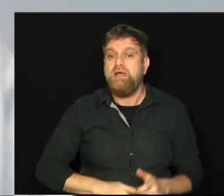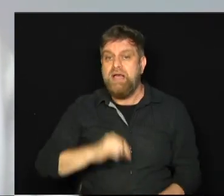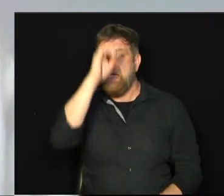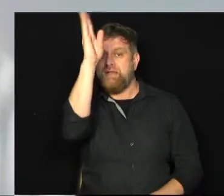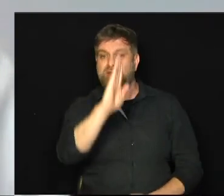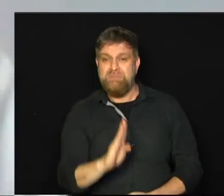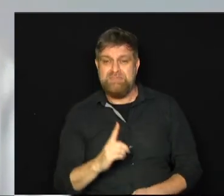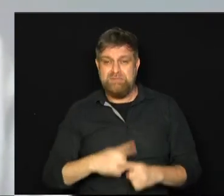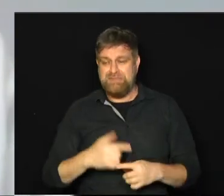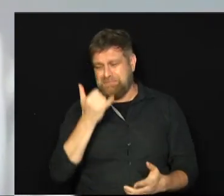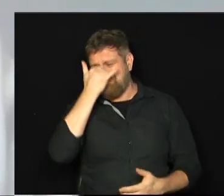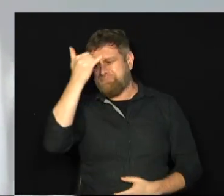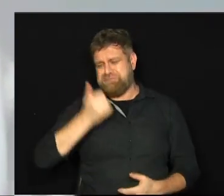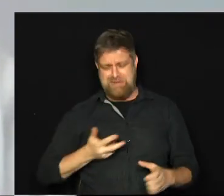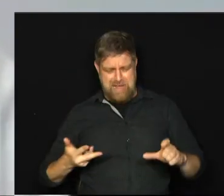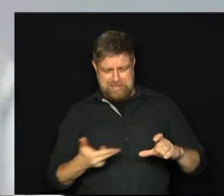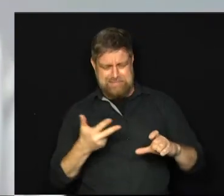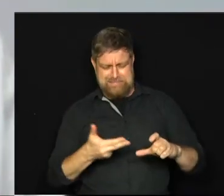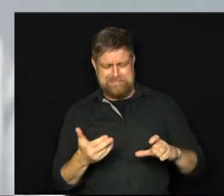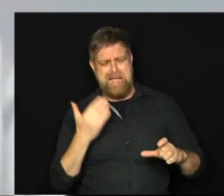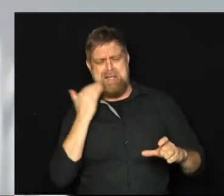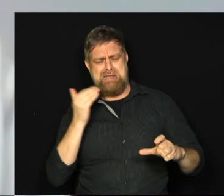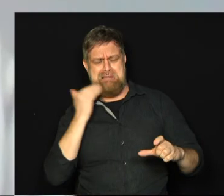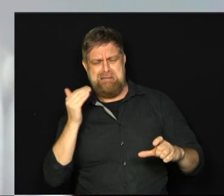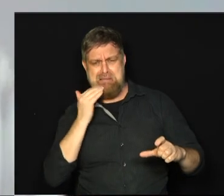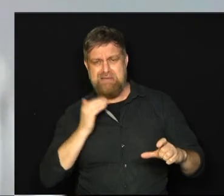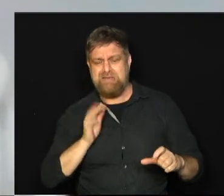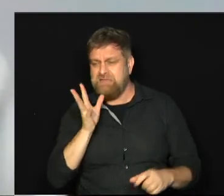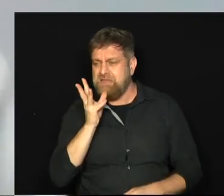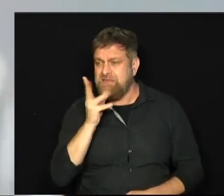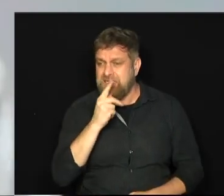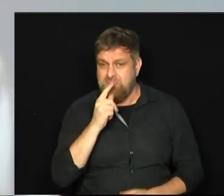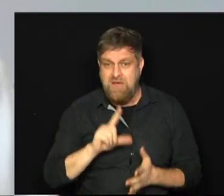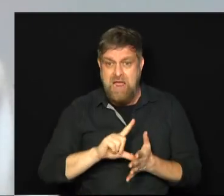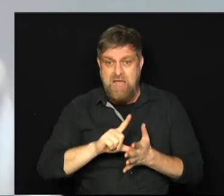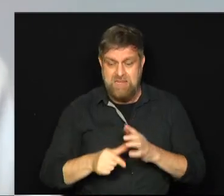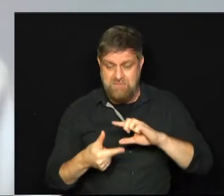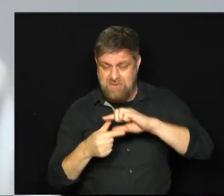opera errado no hospital, demora para fazer diagnóstico, chega com